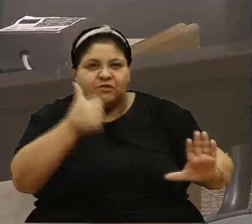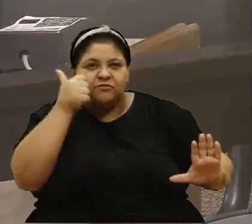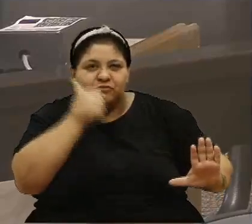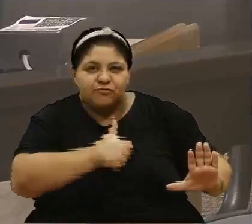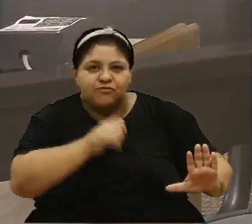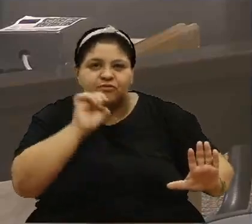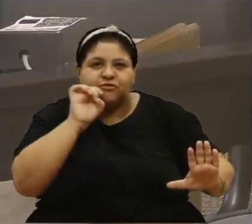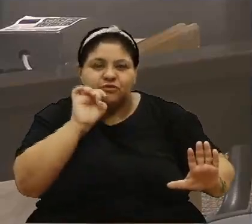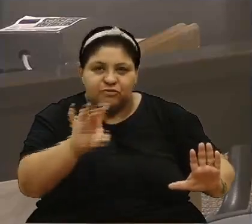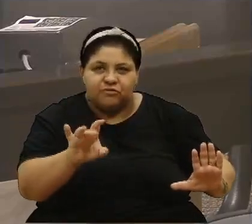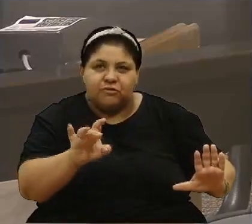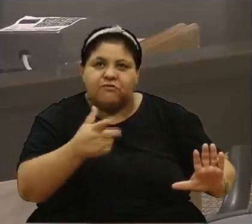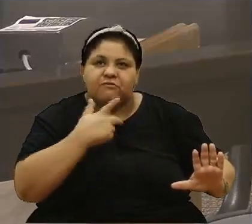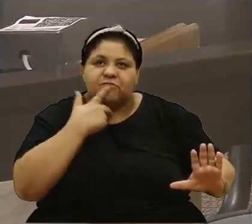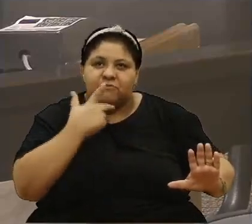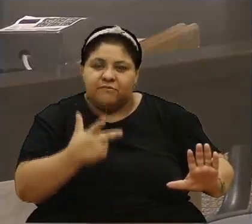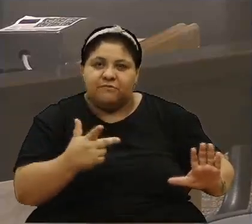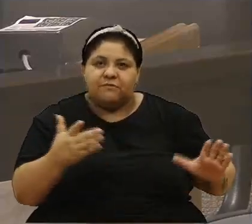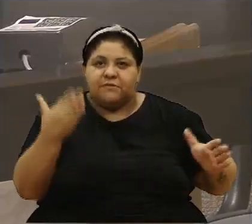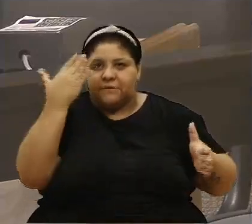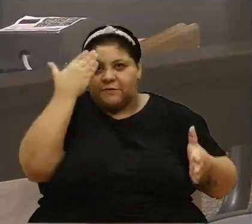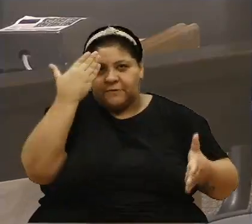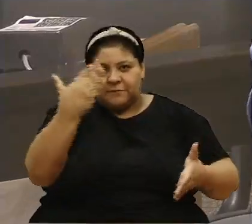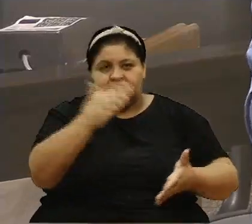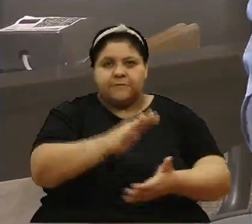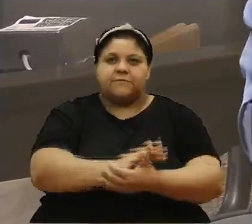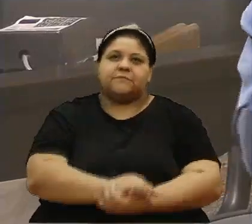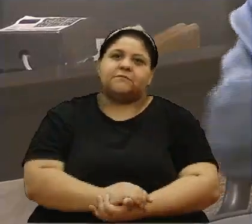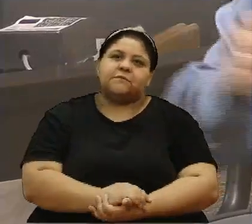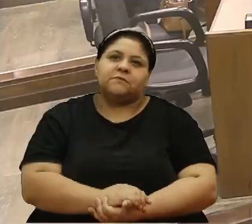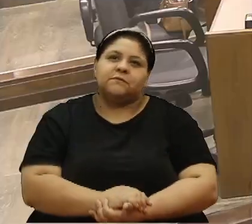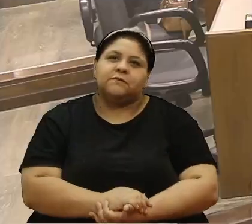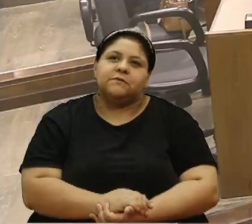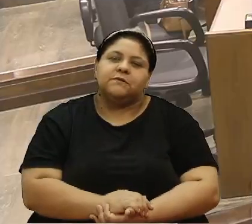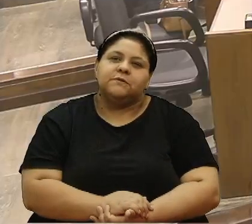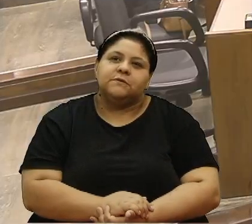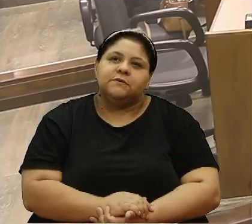Era isso que eu queria falar agora. Muito obrigada. Até mais. Obrigada, vereadora.